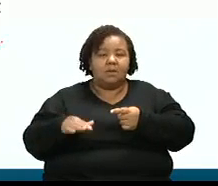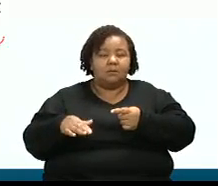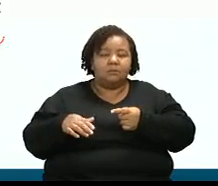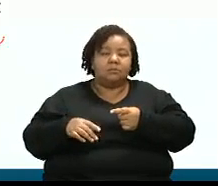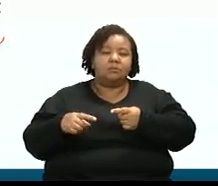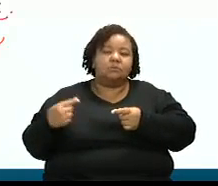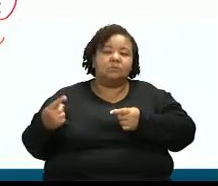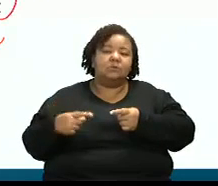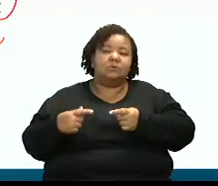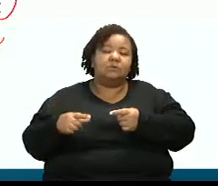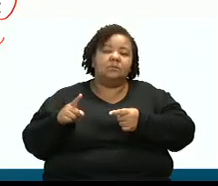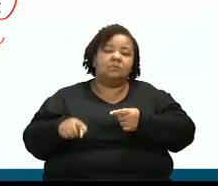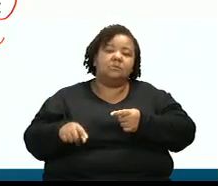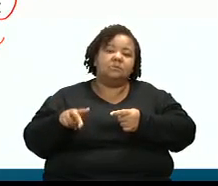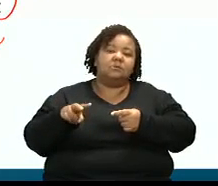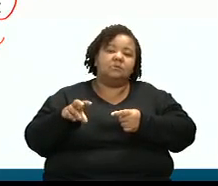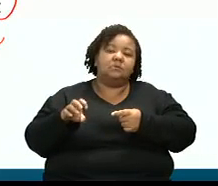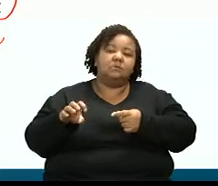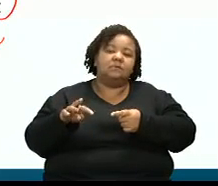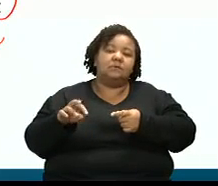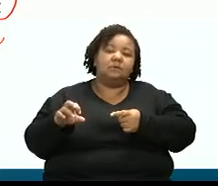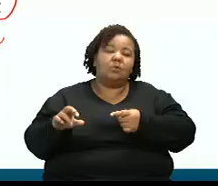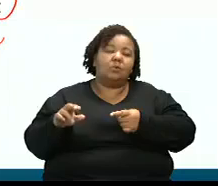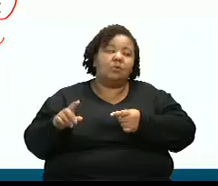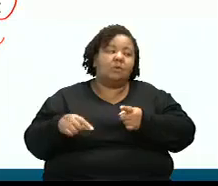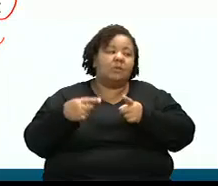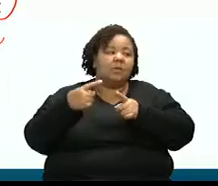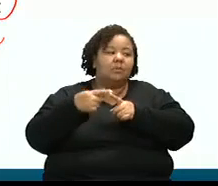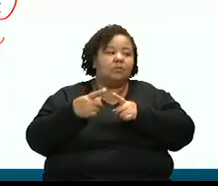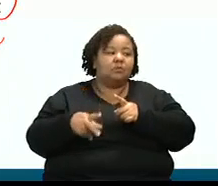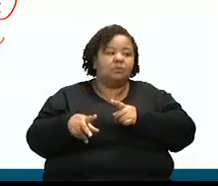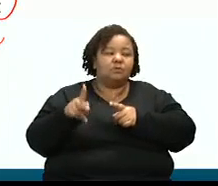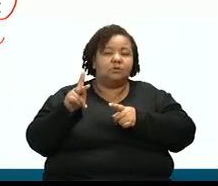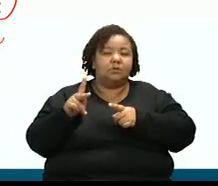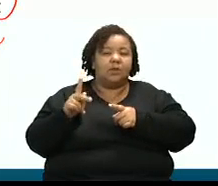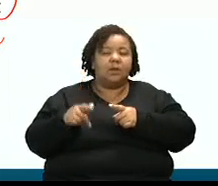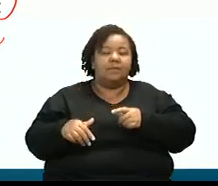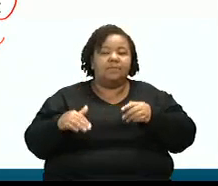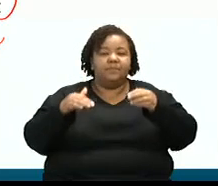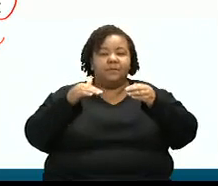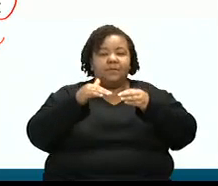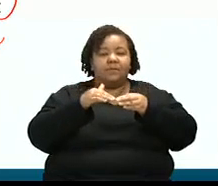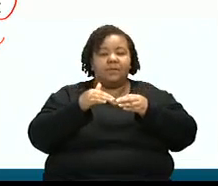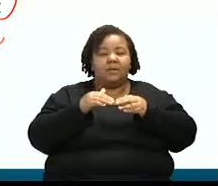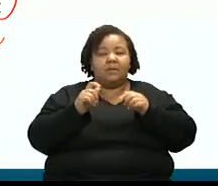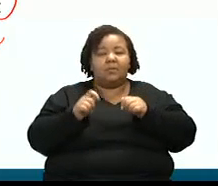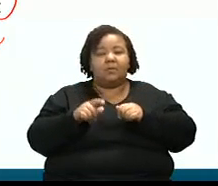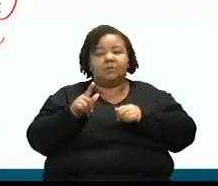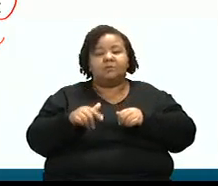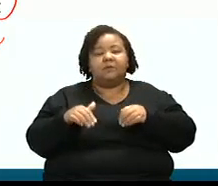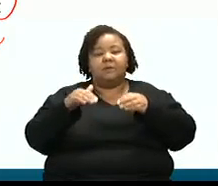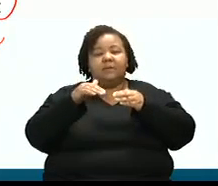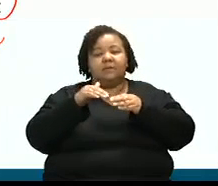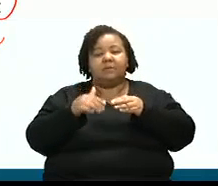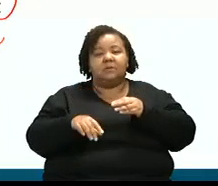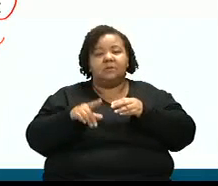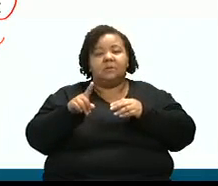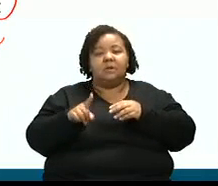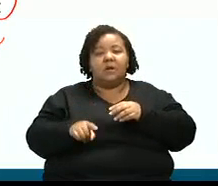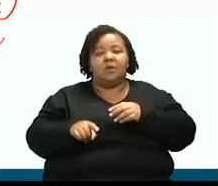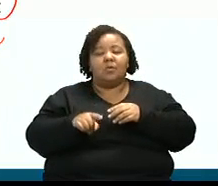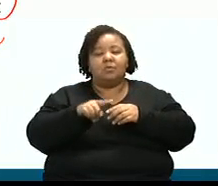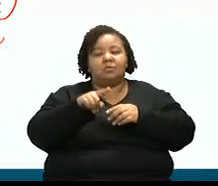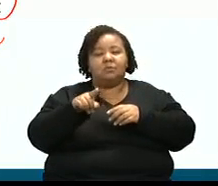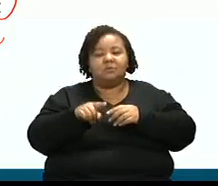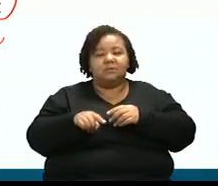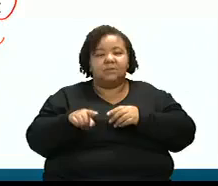nós vamos ter um vetor que é múltiplo de k. Então, é um vetor paralelo, posso dizer paralelo ao eixo z. Quando